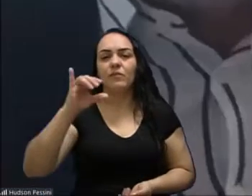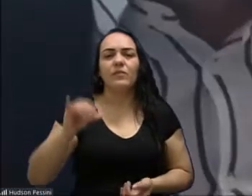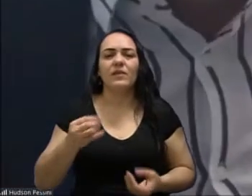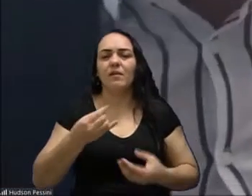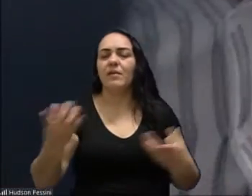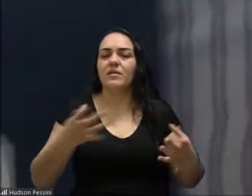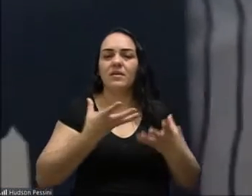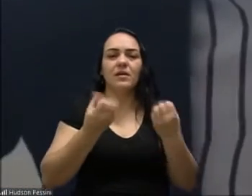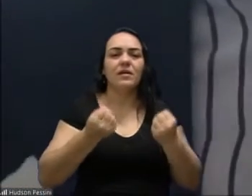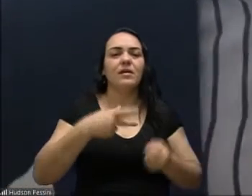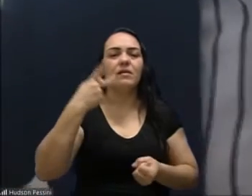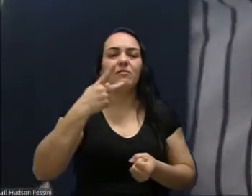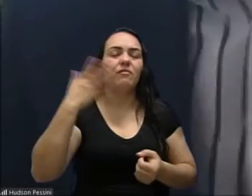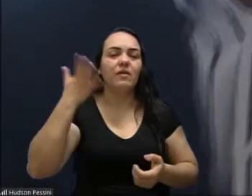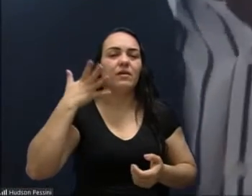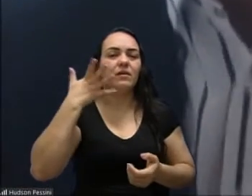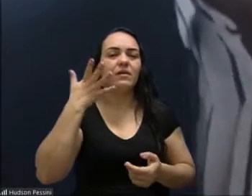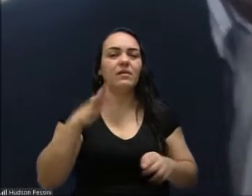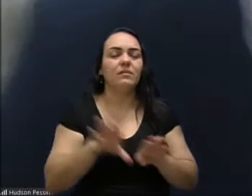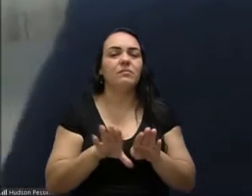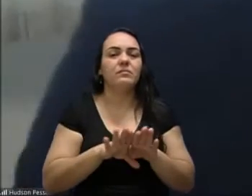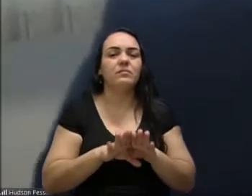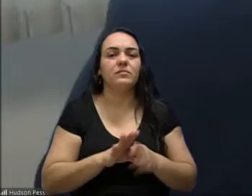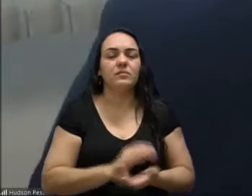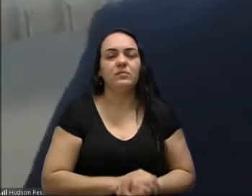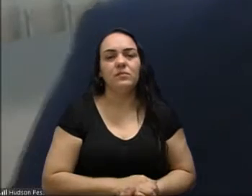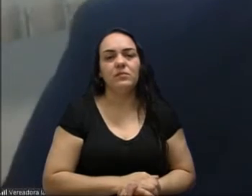vereadores aí que queiram aí debater sobre assunto